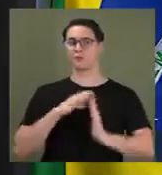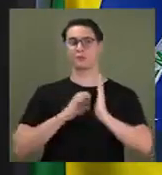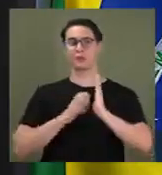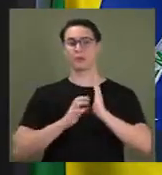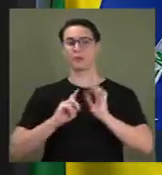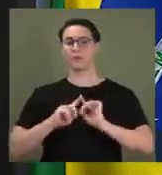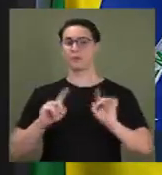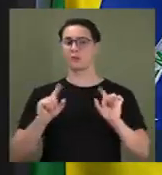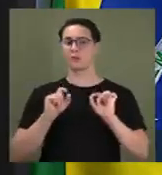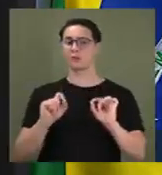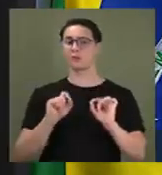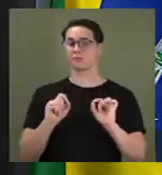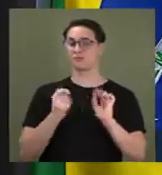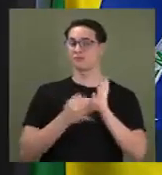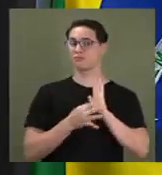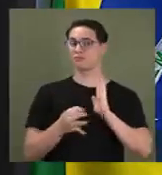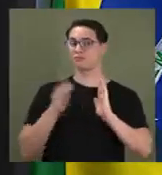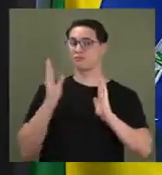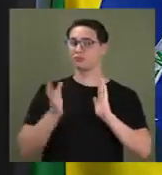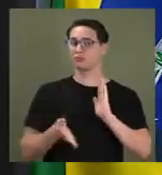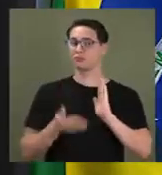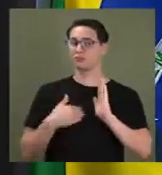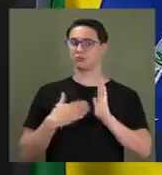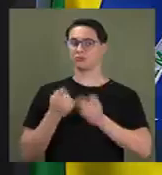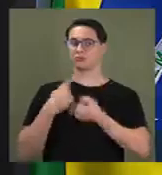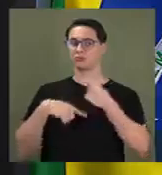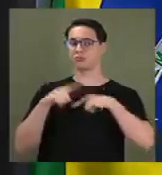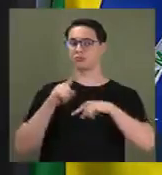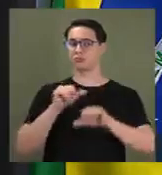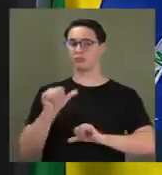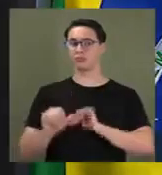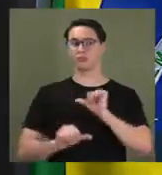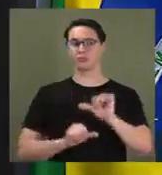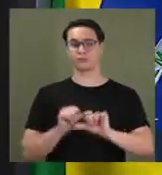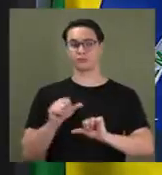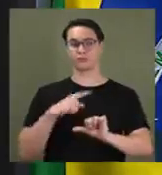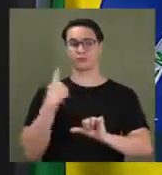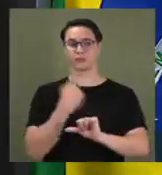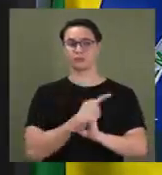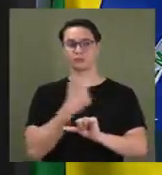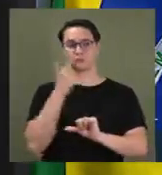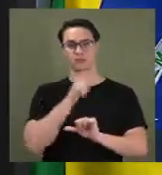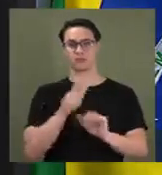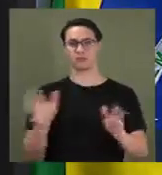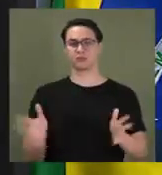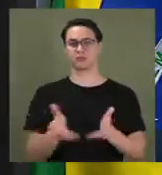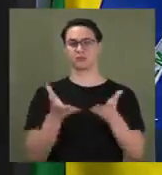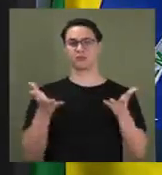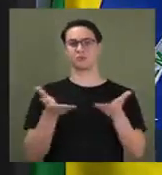Contudo, esse argumento já foi superado. Estimular, promover